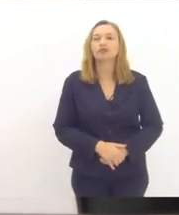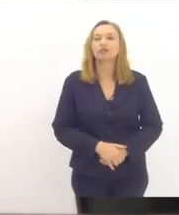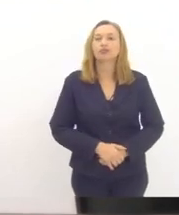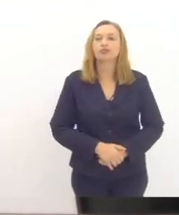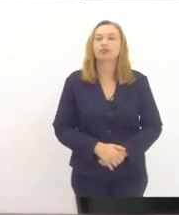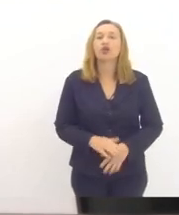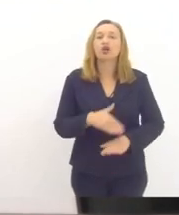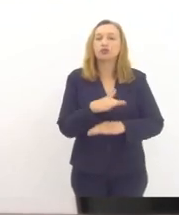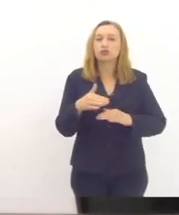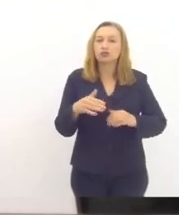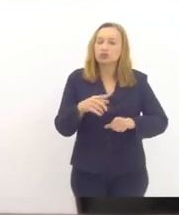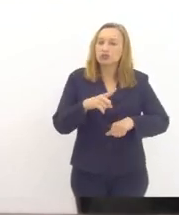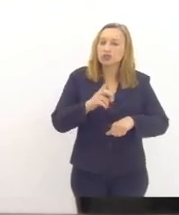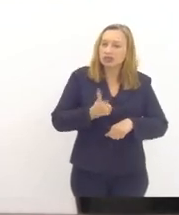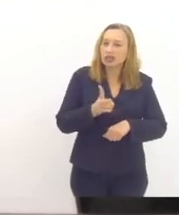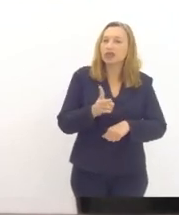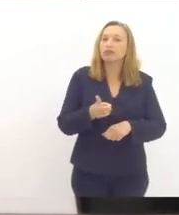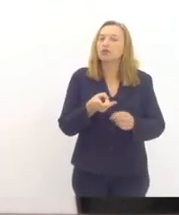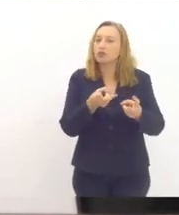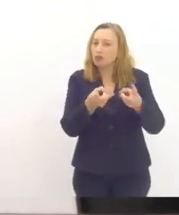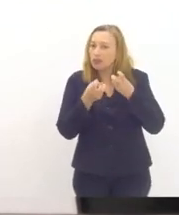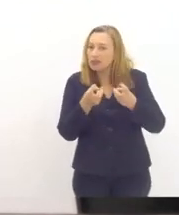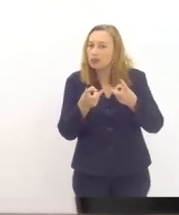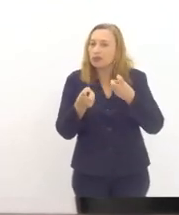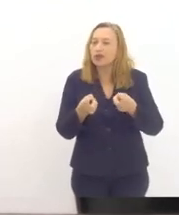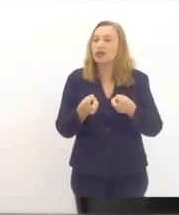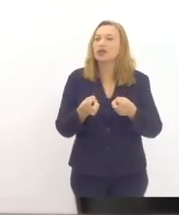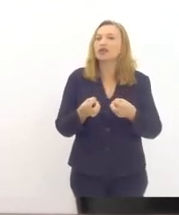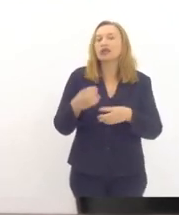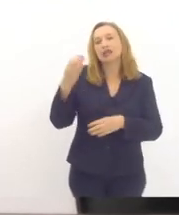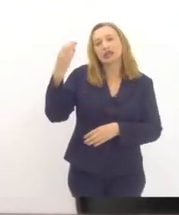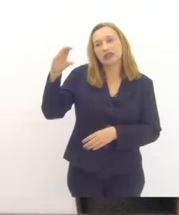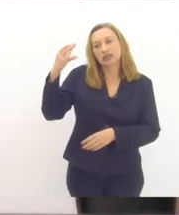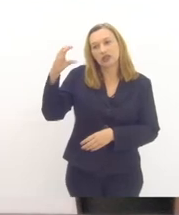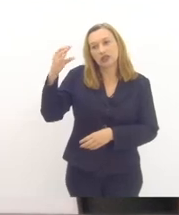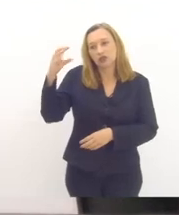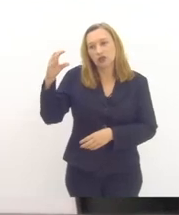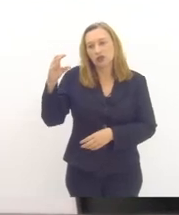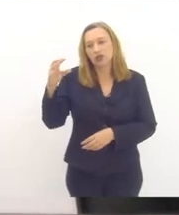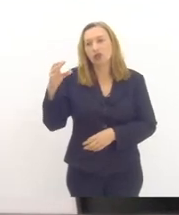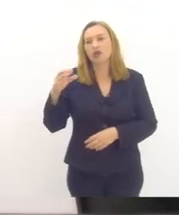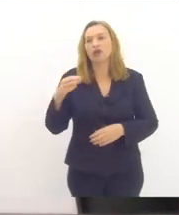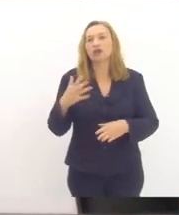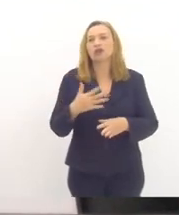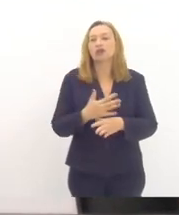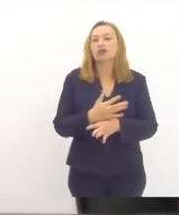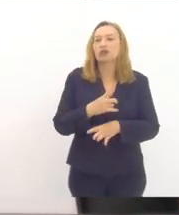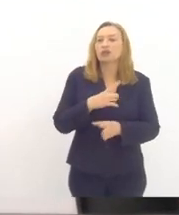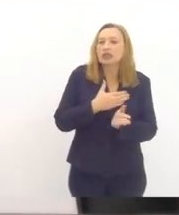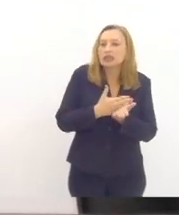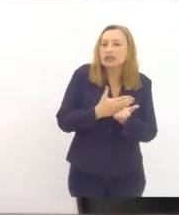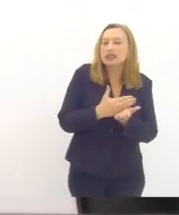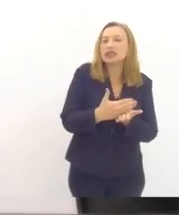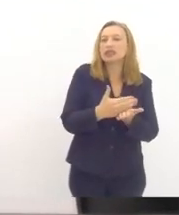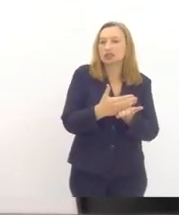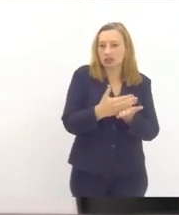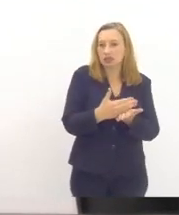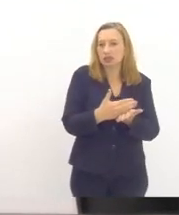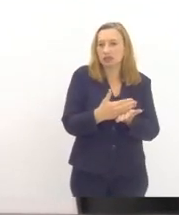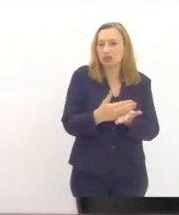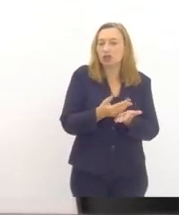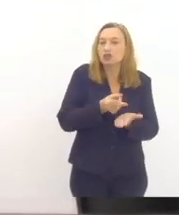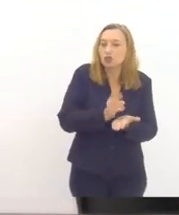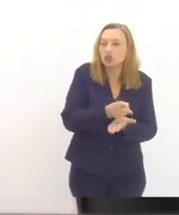E todo momento nós percebemos assim, que em Niterói nós temos um pioneirismo, né? Nós